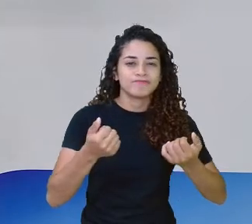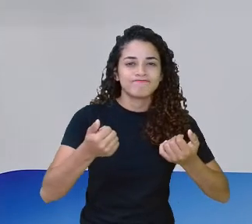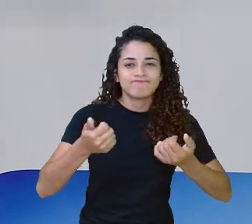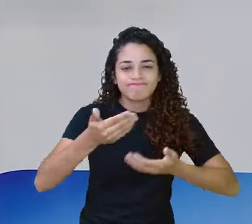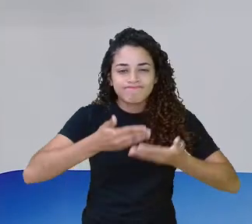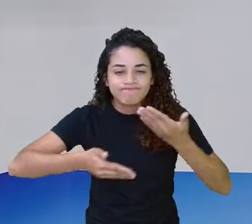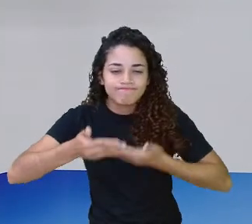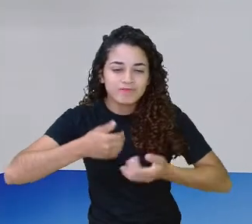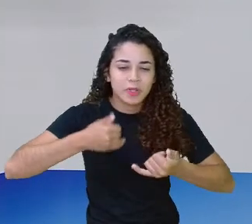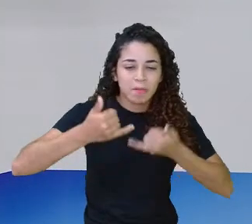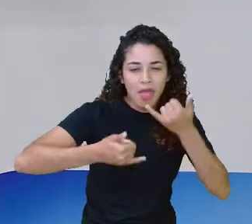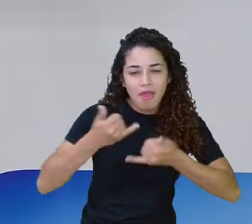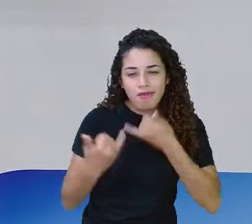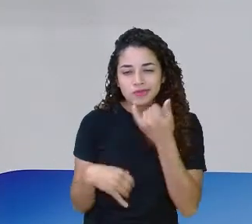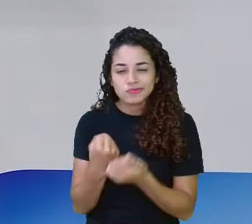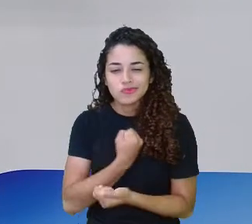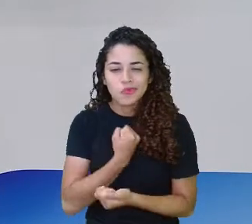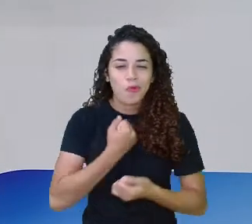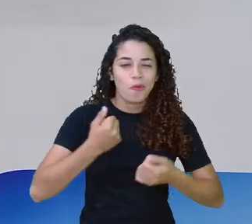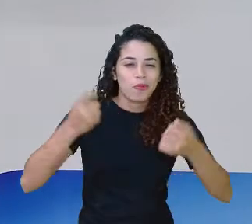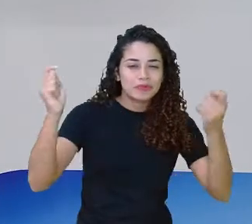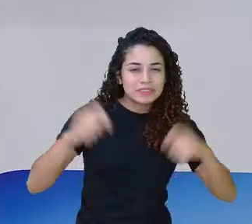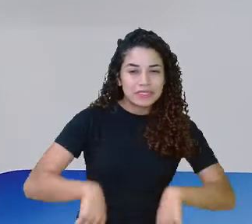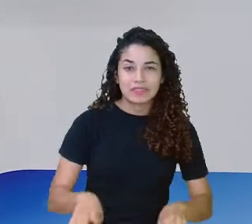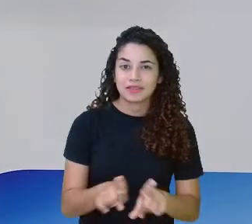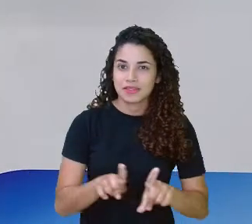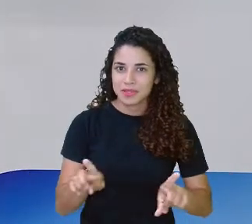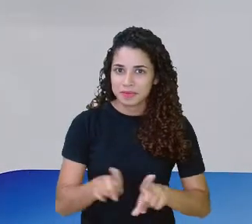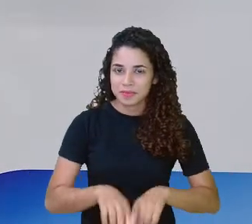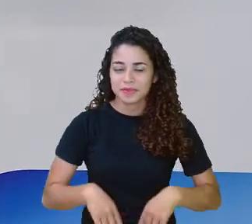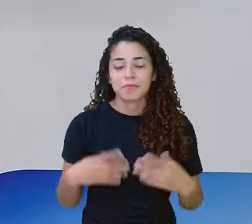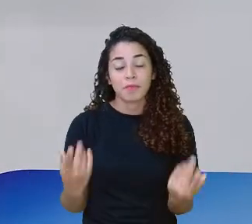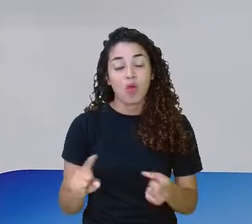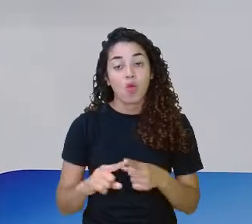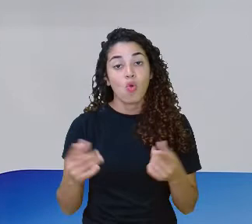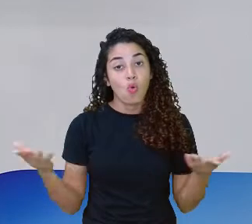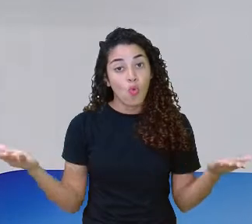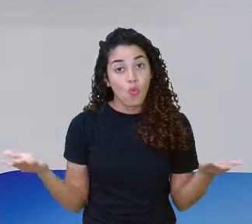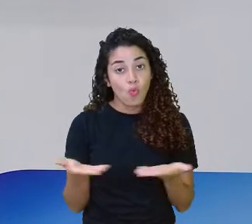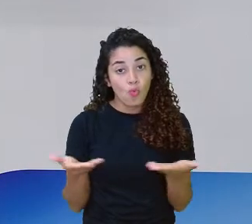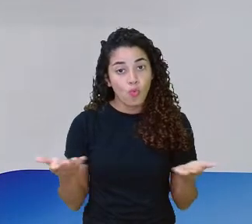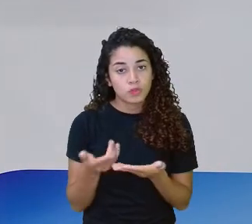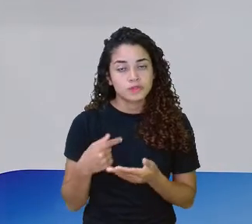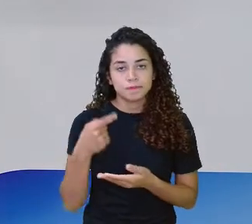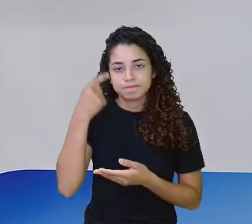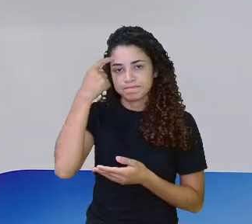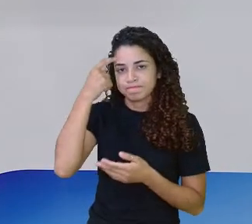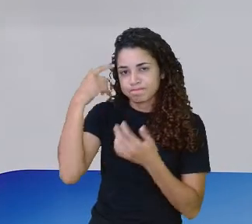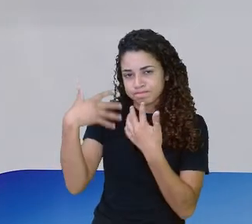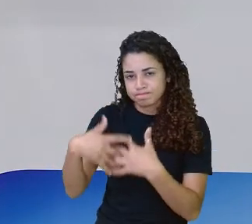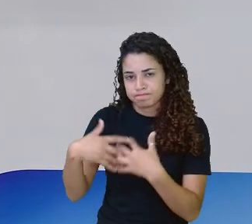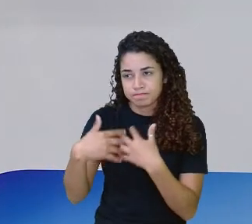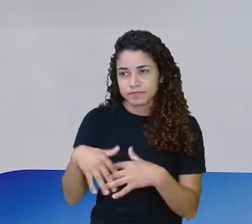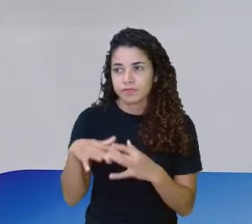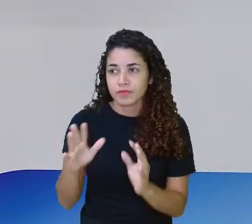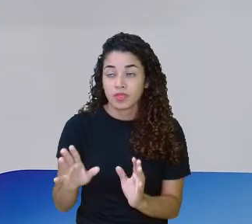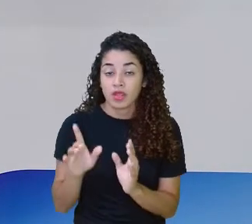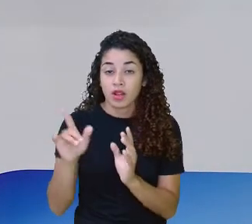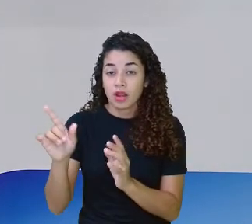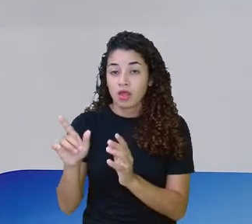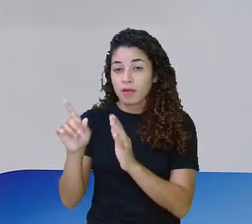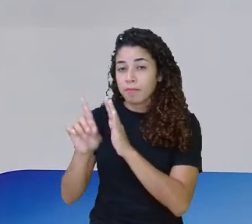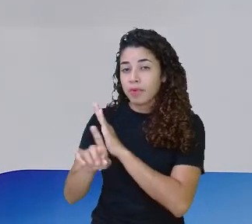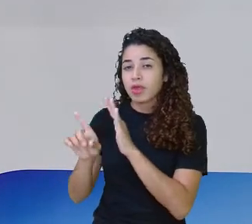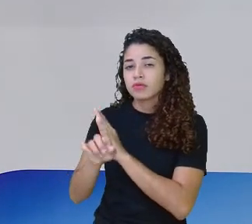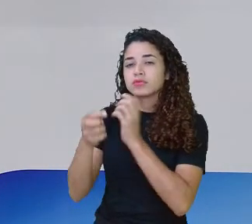esses números e essas possibilidades também. Mas hoje, pensa comigo, ele me disse que